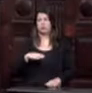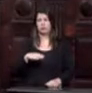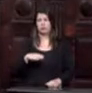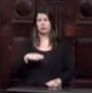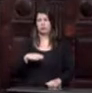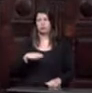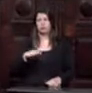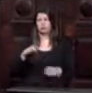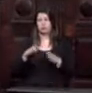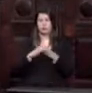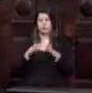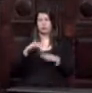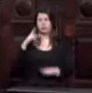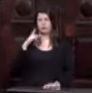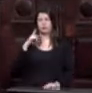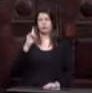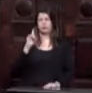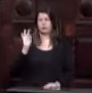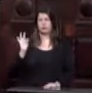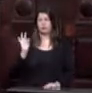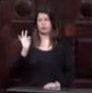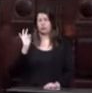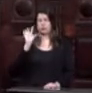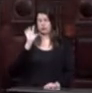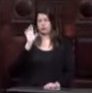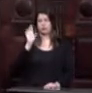PSPDT, deputado Luiz Martins.